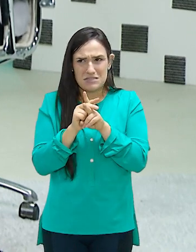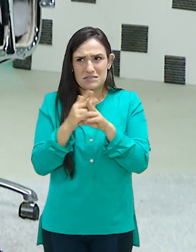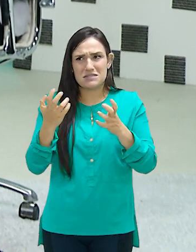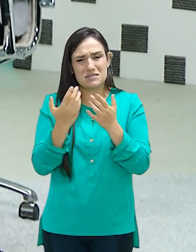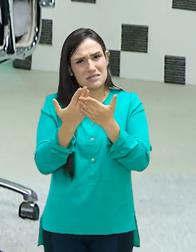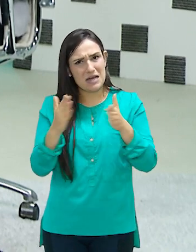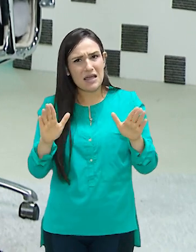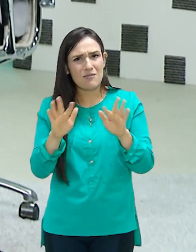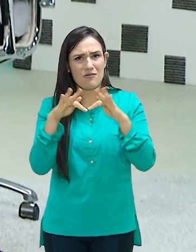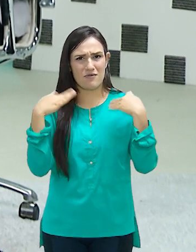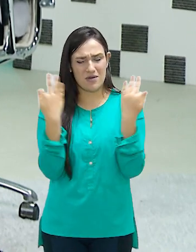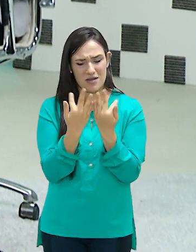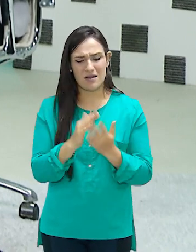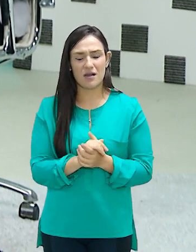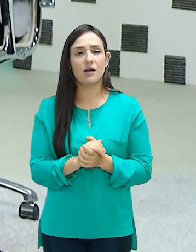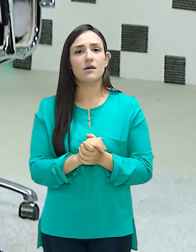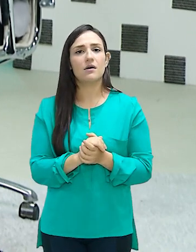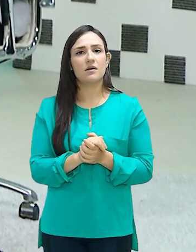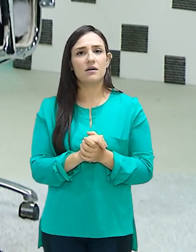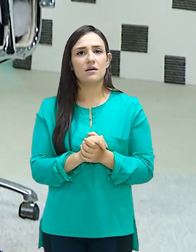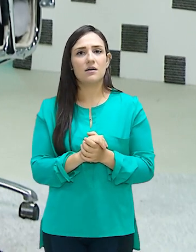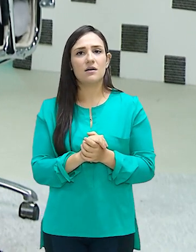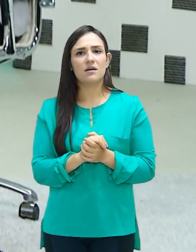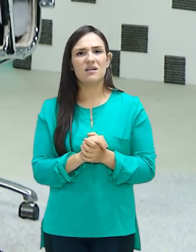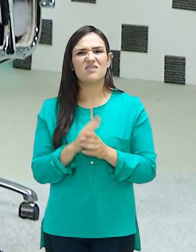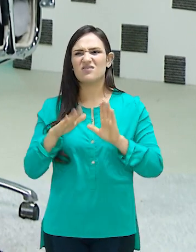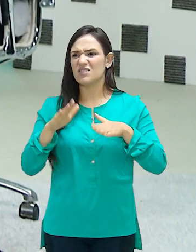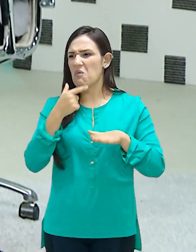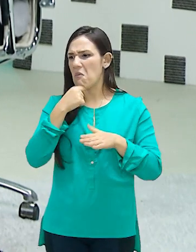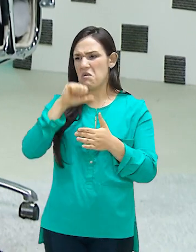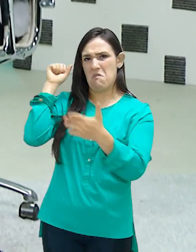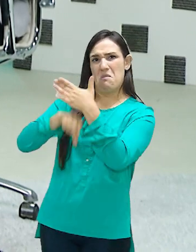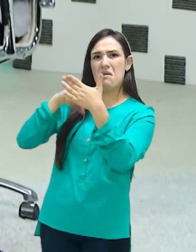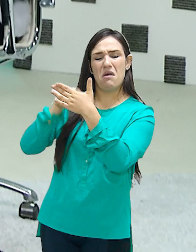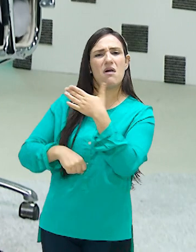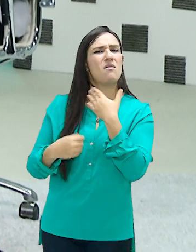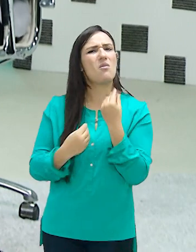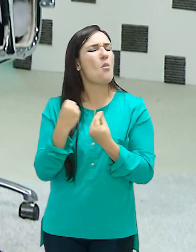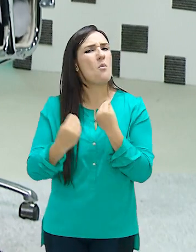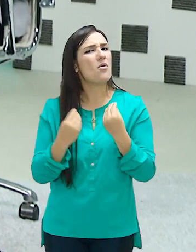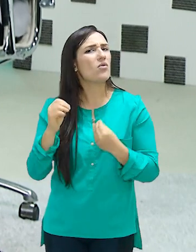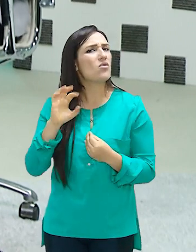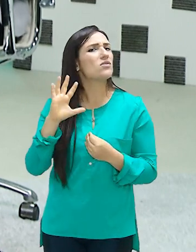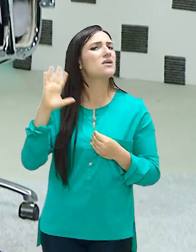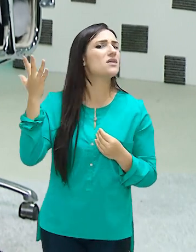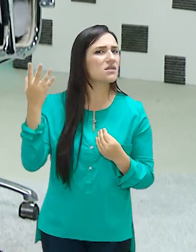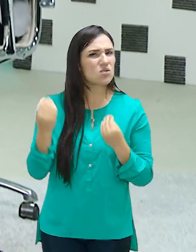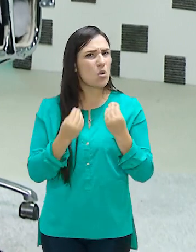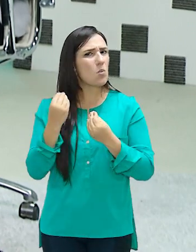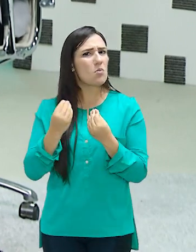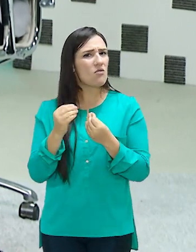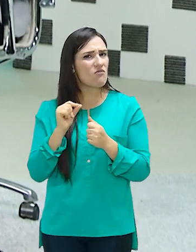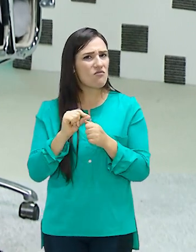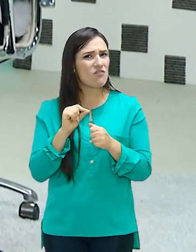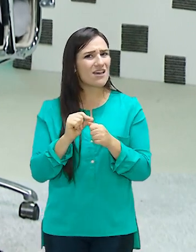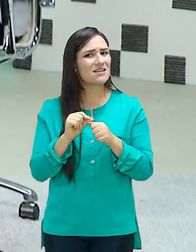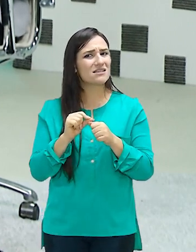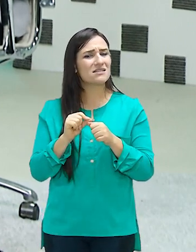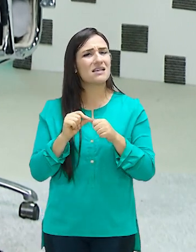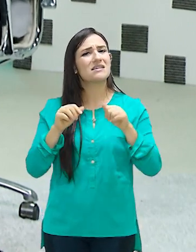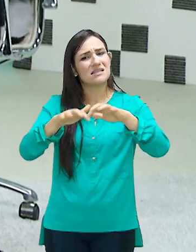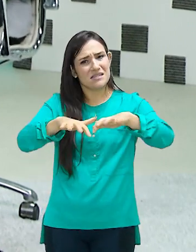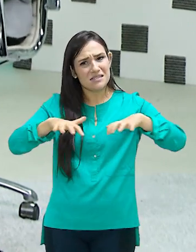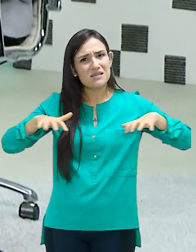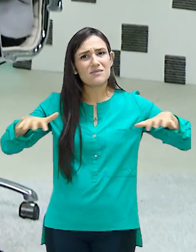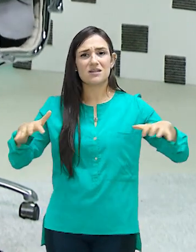fica magoada, a pessoa, a esposa, o marido. E como que é essa colaboração nesse processo de